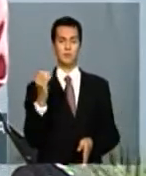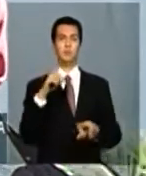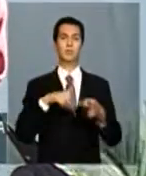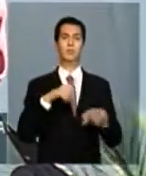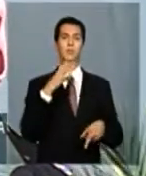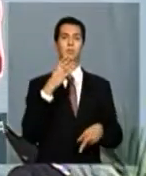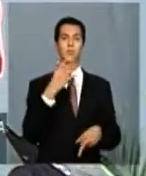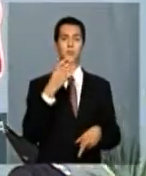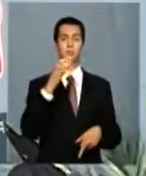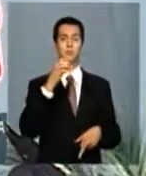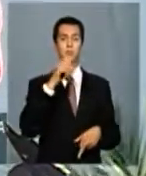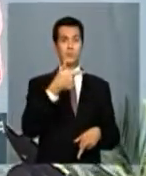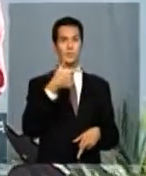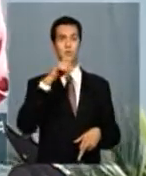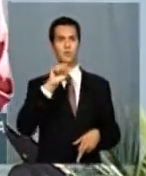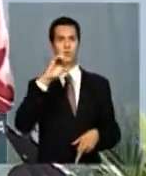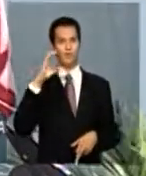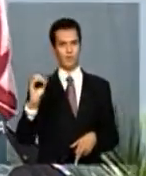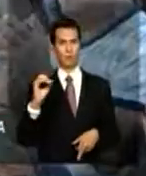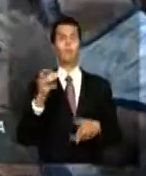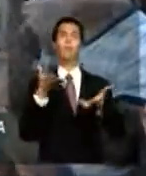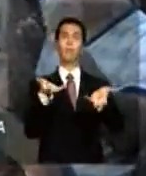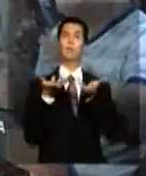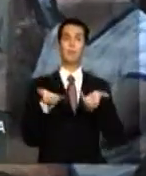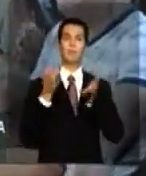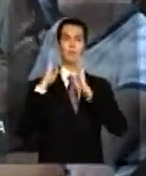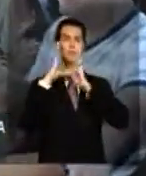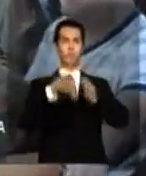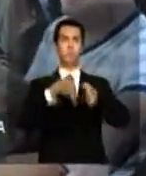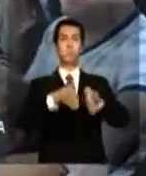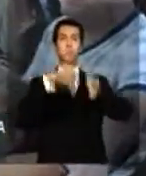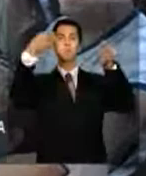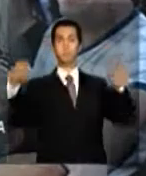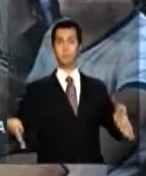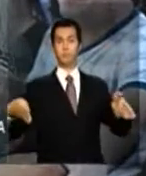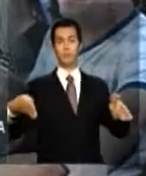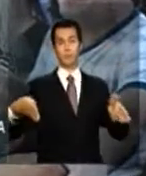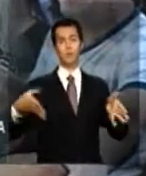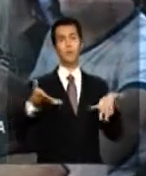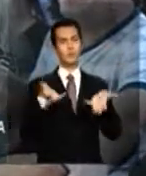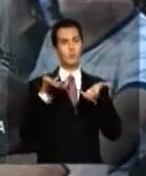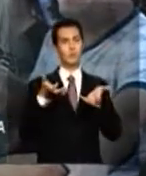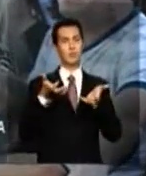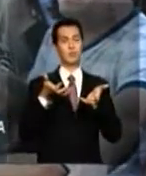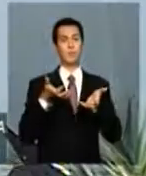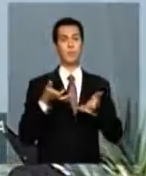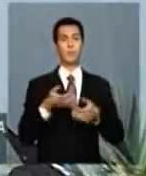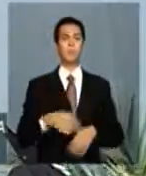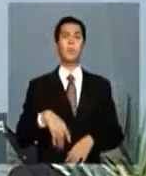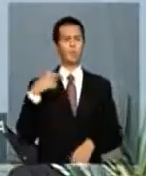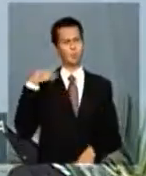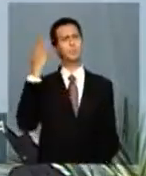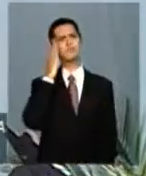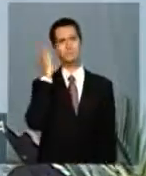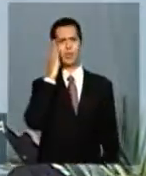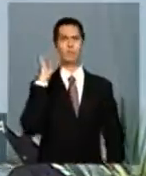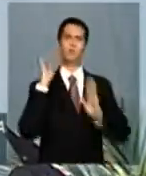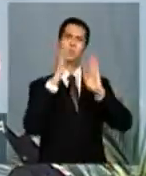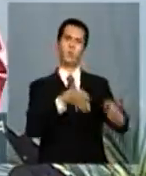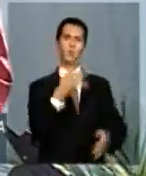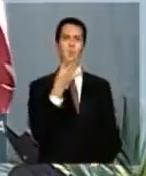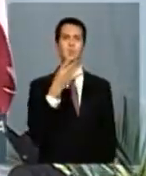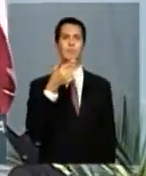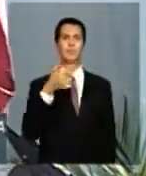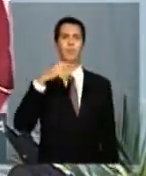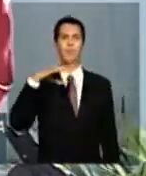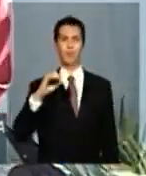Eu sei, até o governador levantava isso para mim, eu sei que a 470 é como se fosse